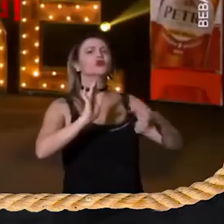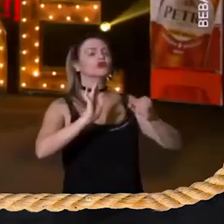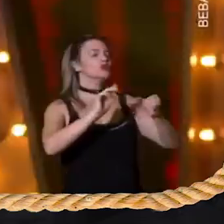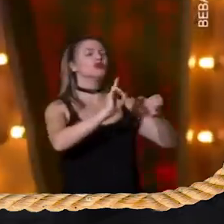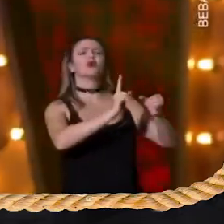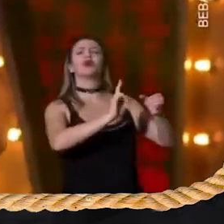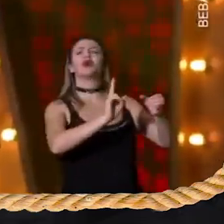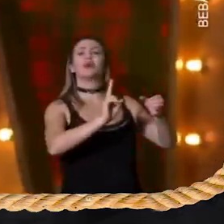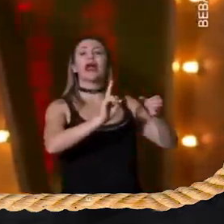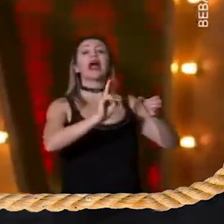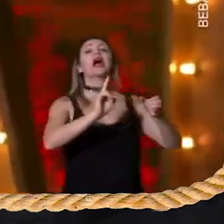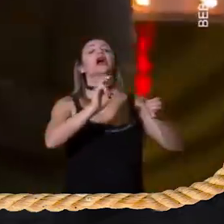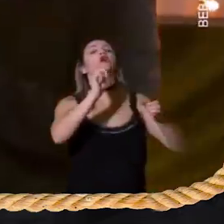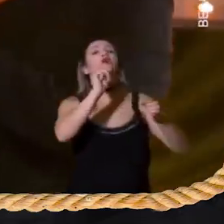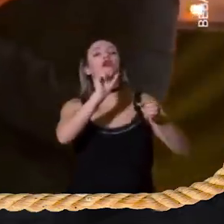Que suco? Chá.